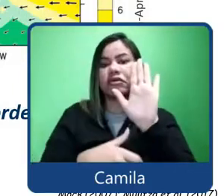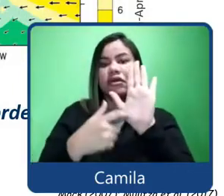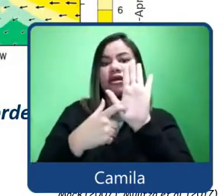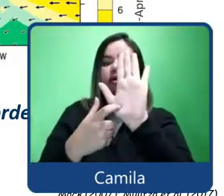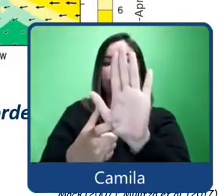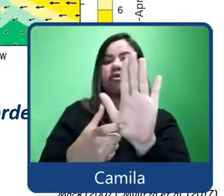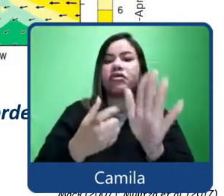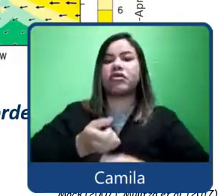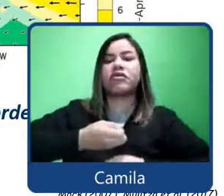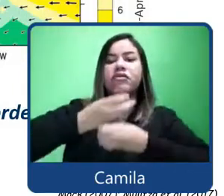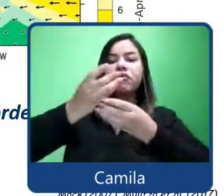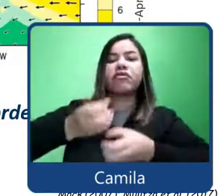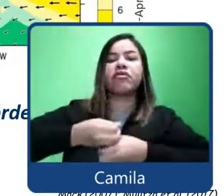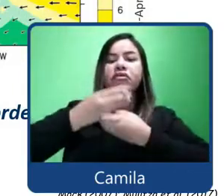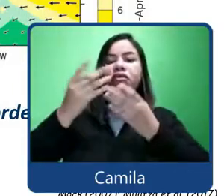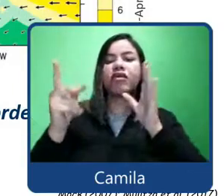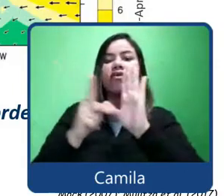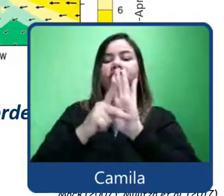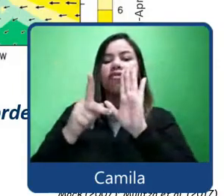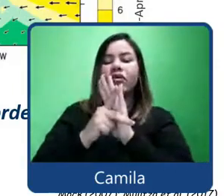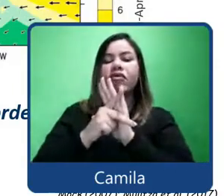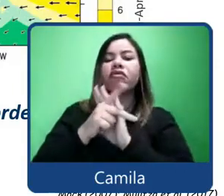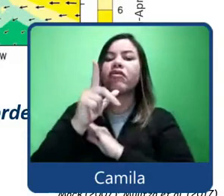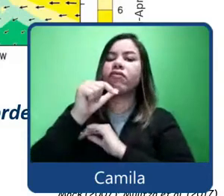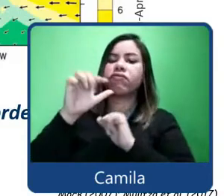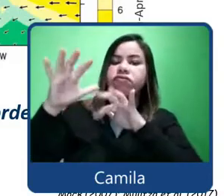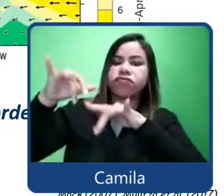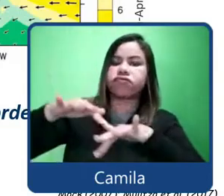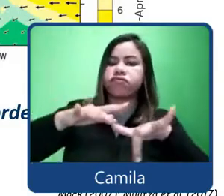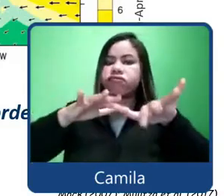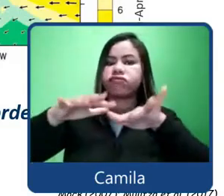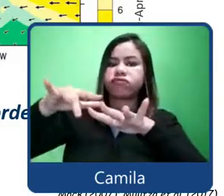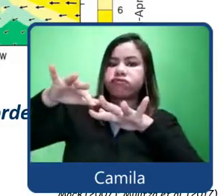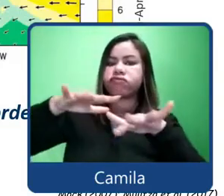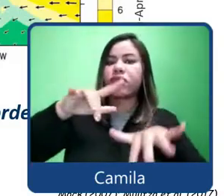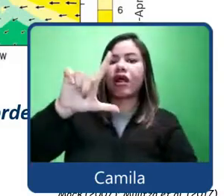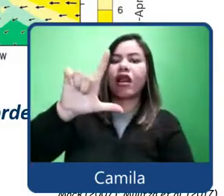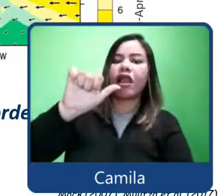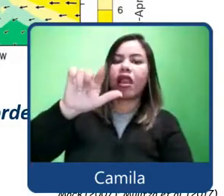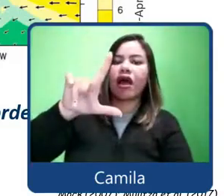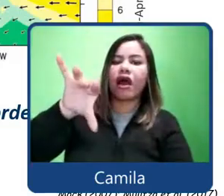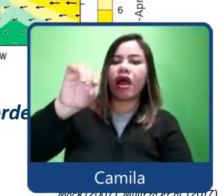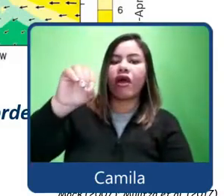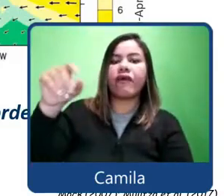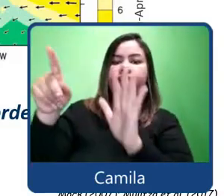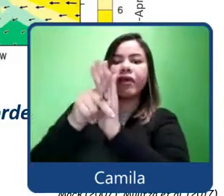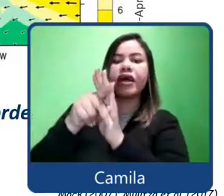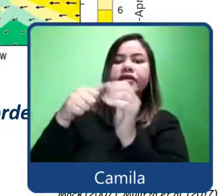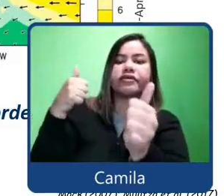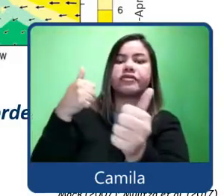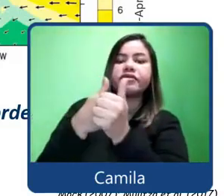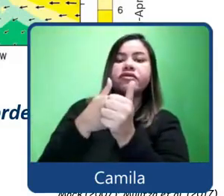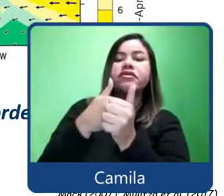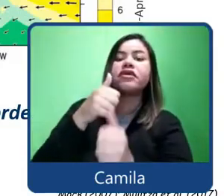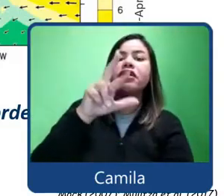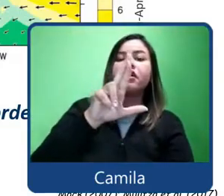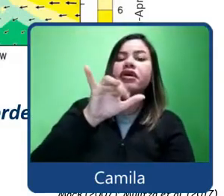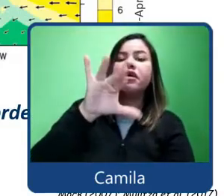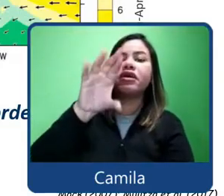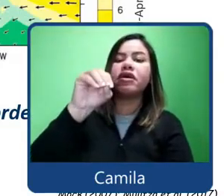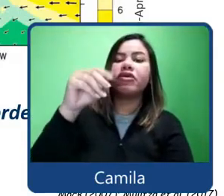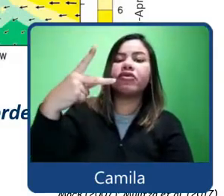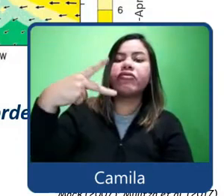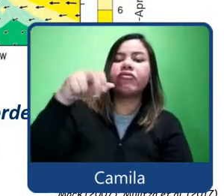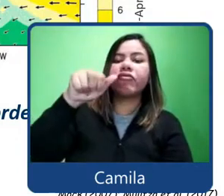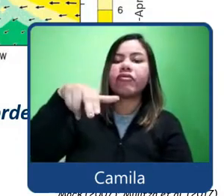testemunho sedimentar marinho coletado ao largo da desembocadura do rio Parnaíba, essa importante drenagem no nordeste do Brasil que hoje,